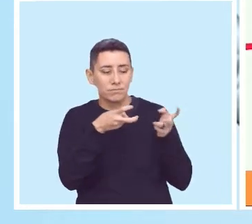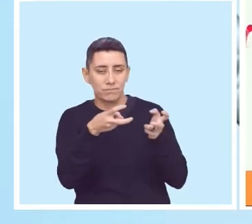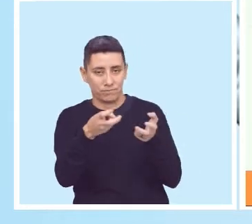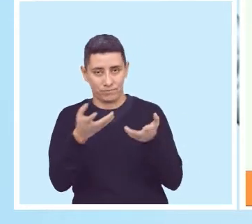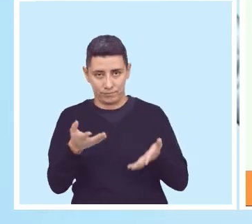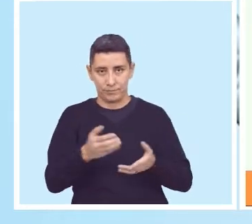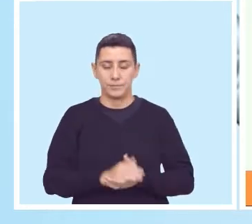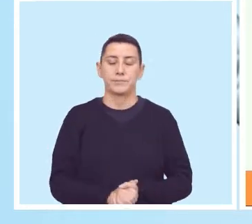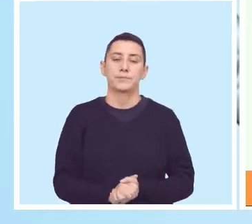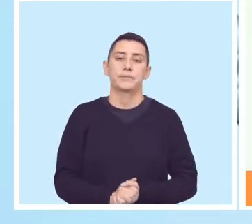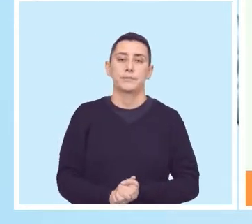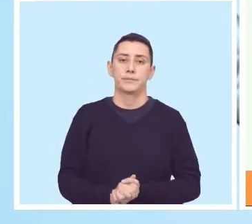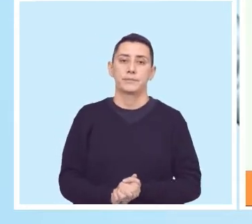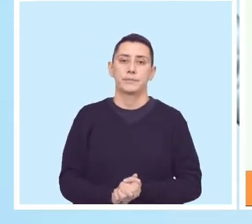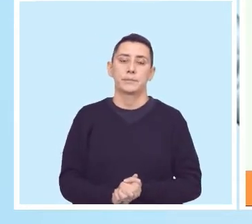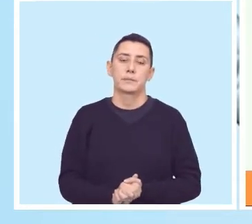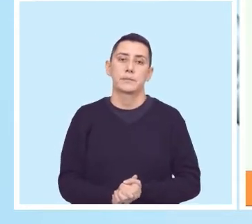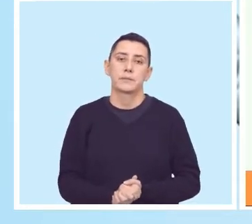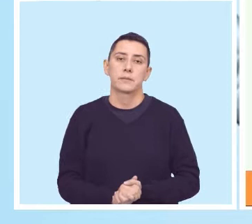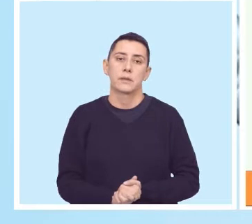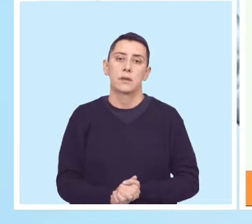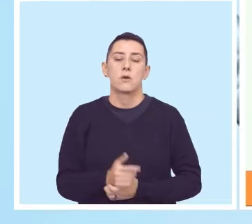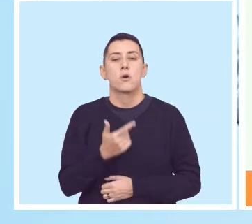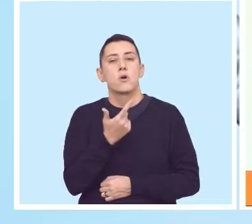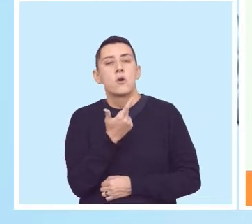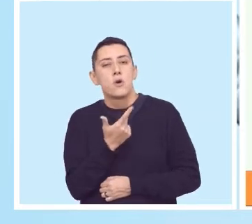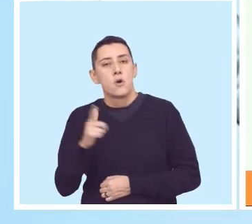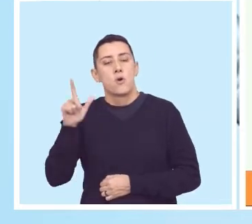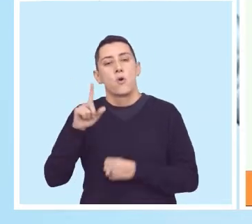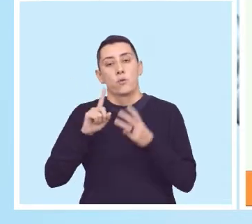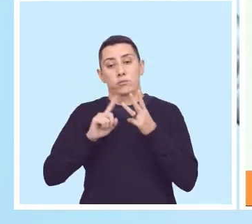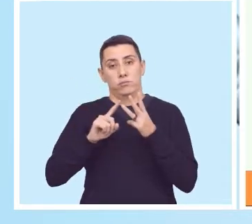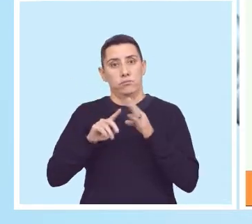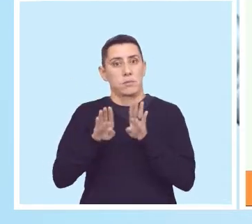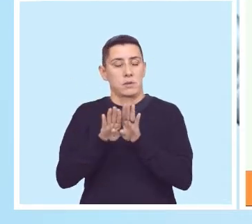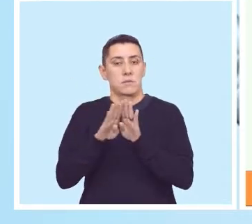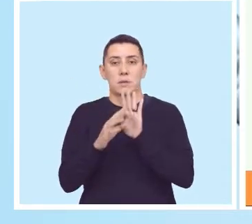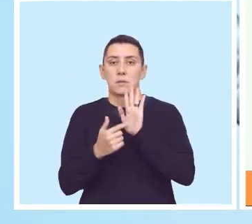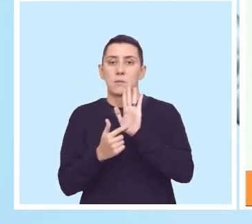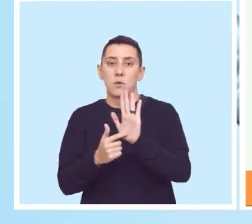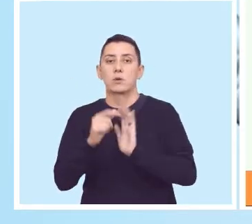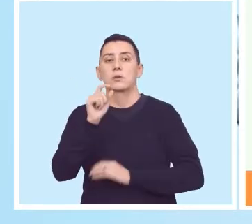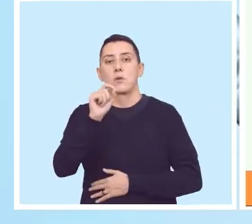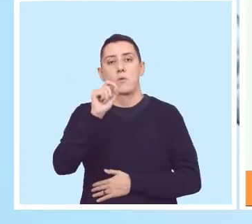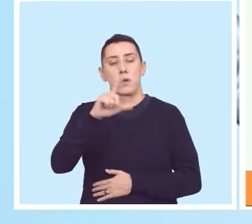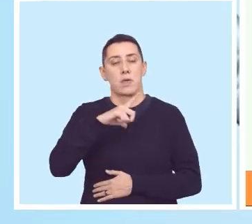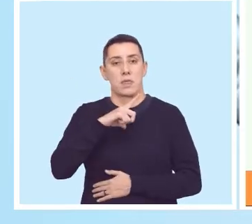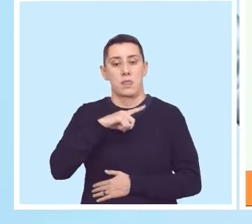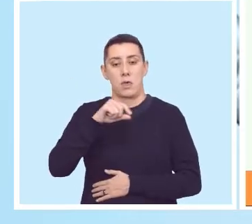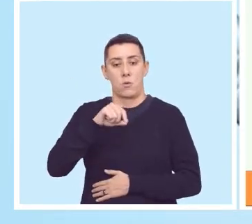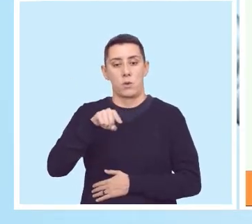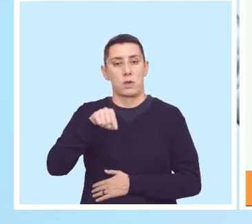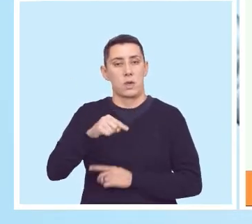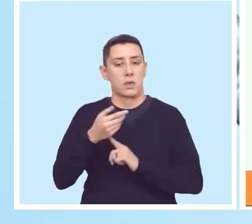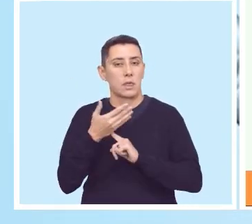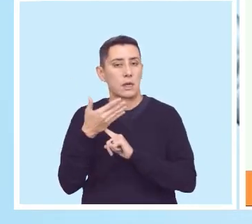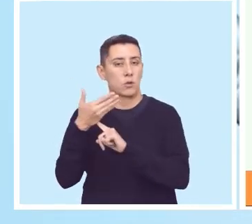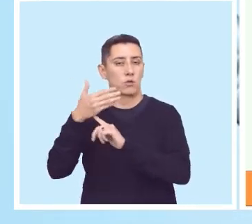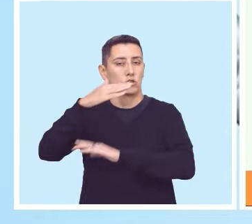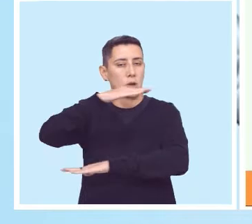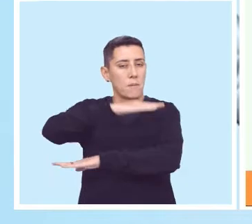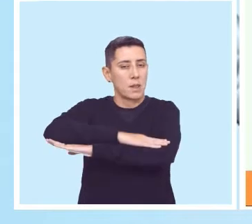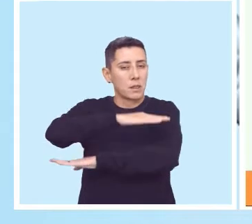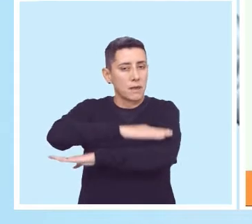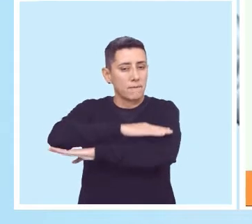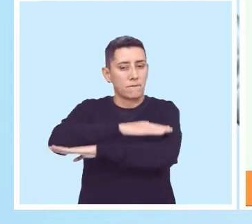tá? Bom, e um outro ponto também de destaque aqui é que toda a nossa ferramenta, toda a nossa solução, a